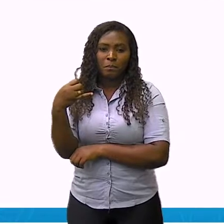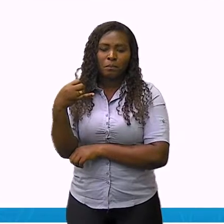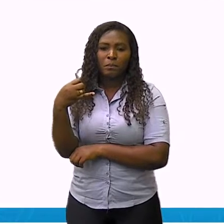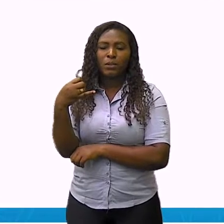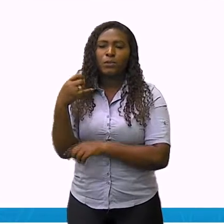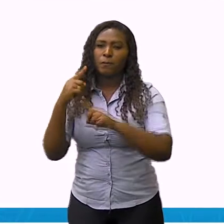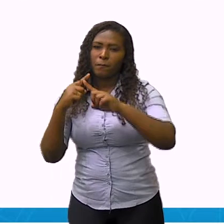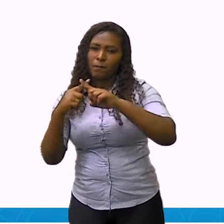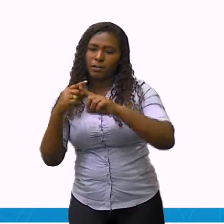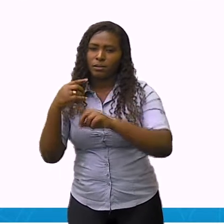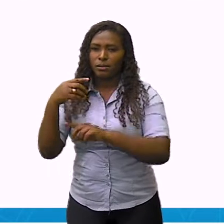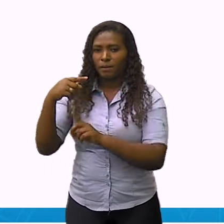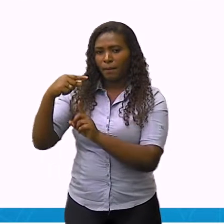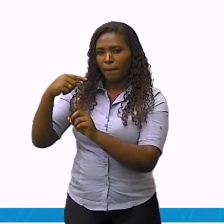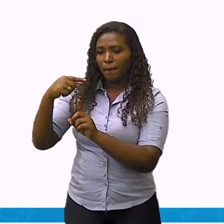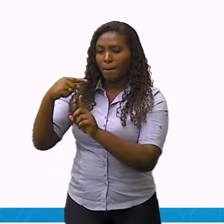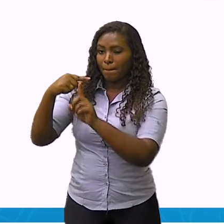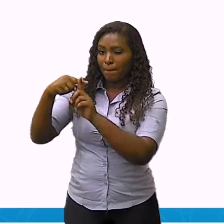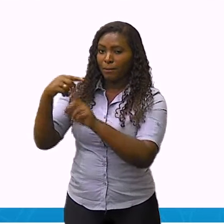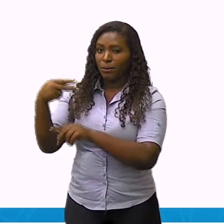raízes